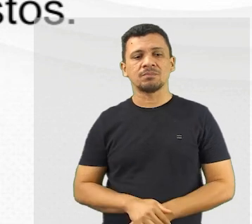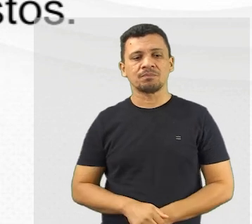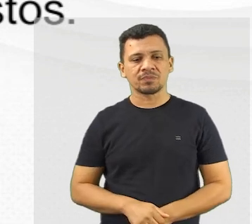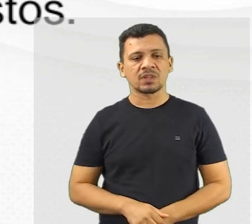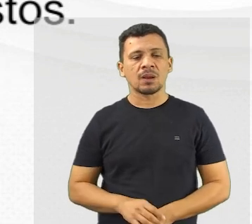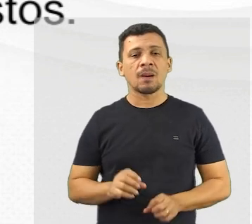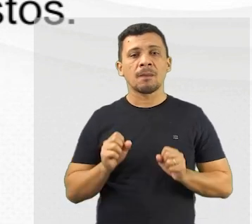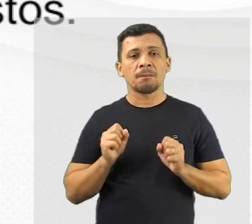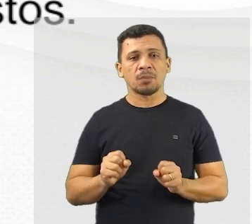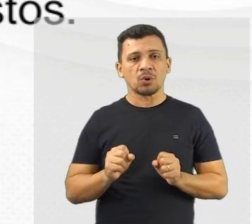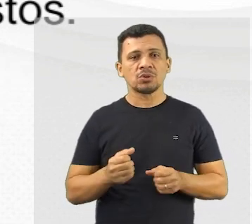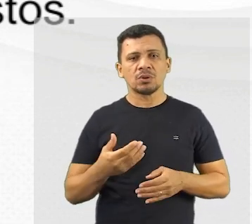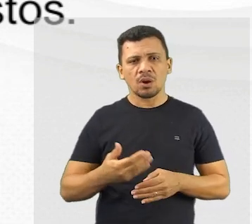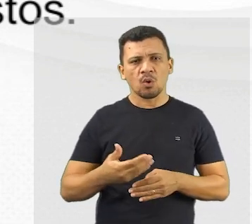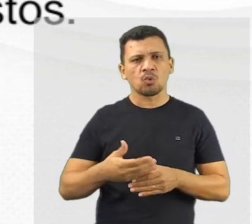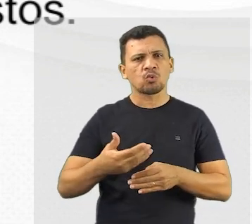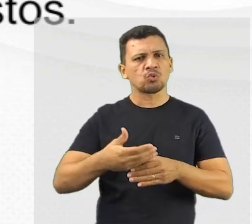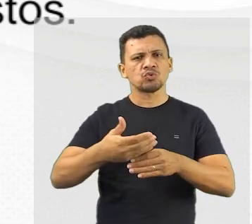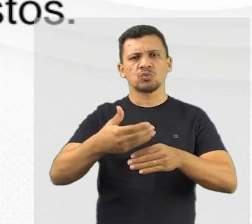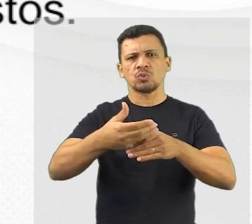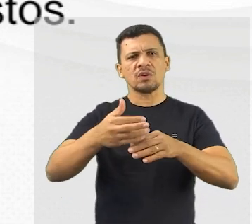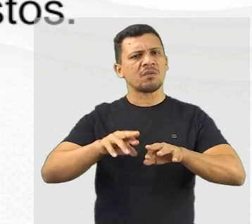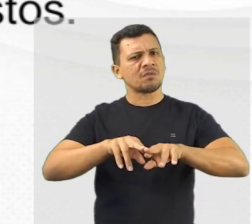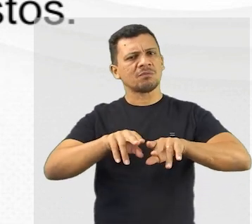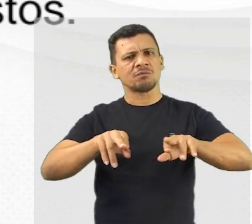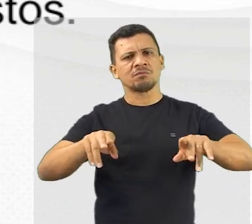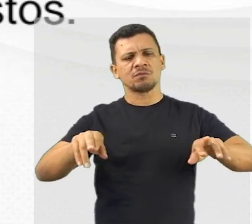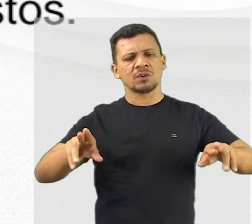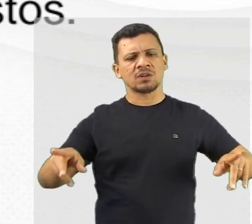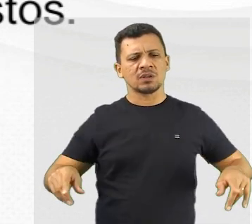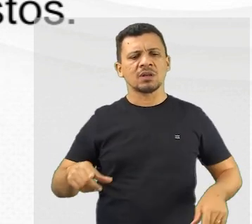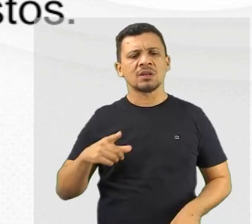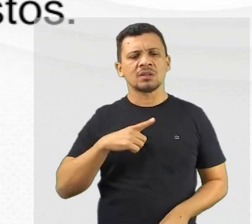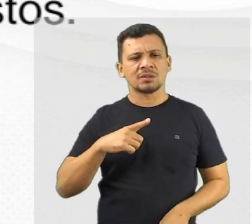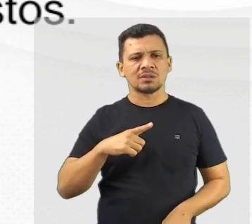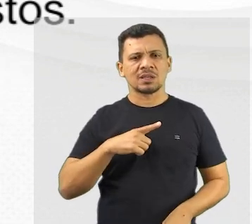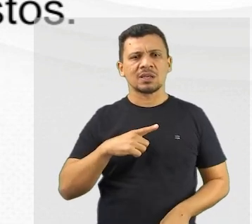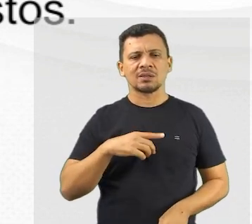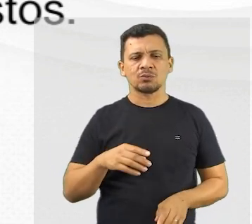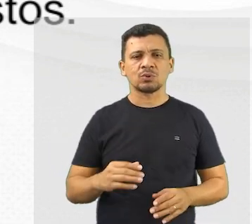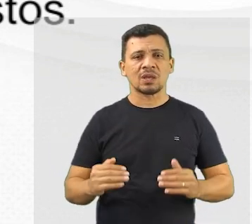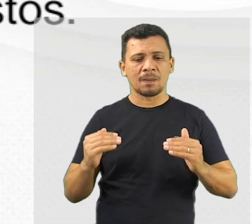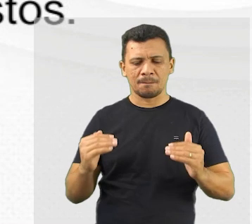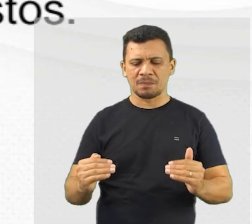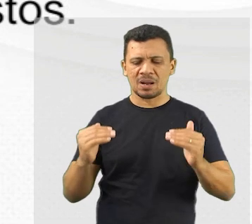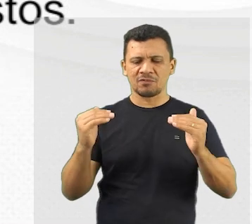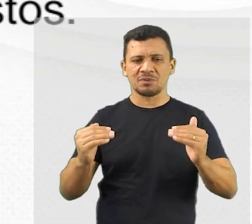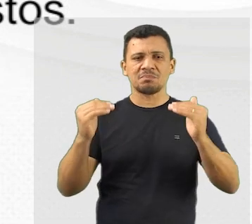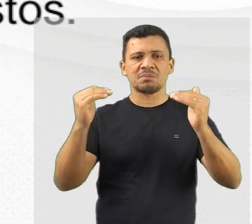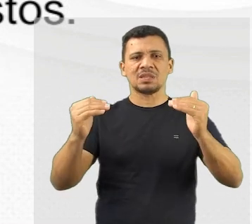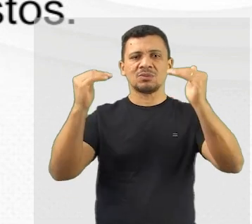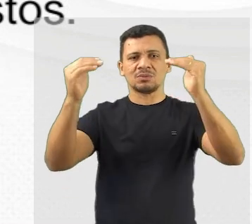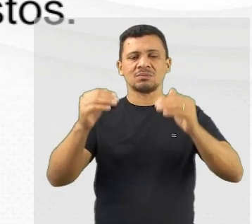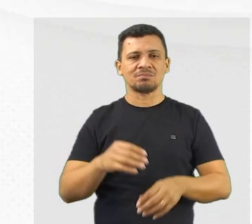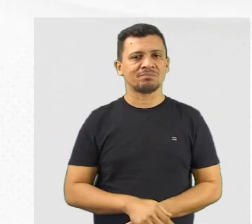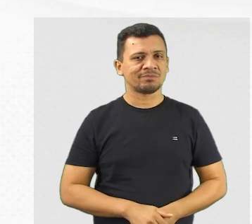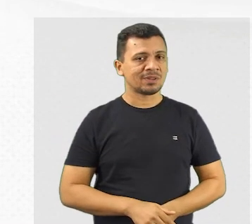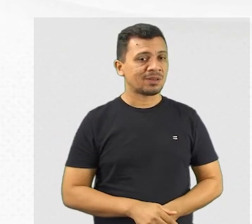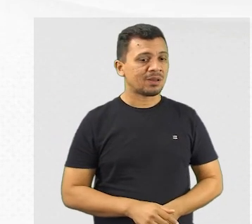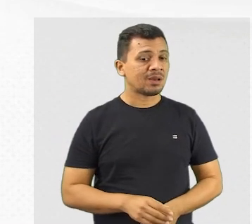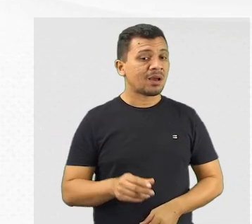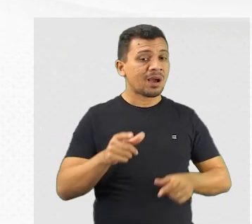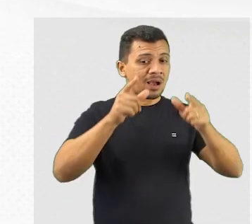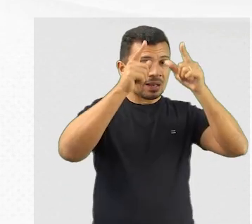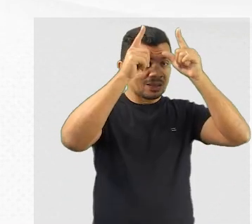eles construíssem muitas obras em vários pavimentos diferentes, coisa que os gregos, olha